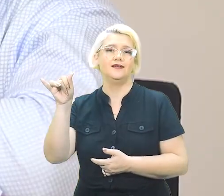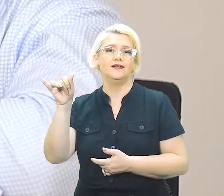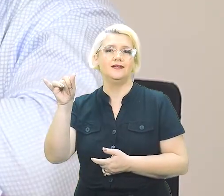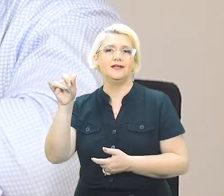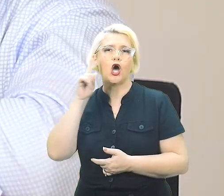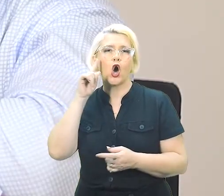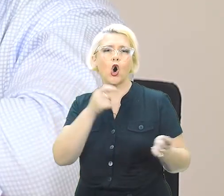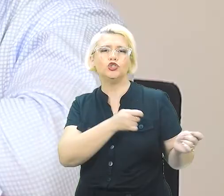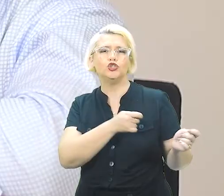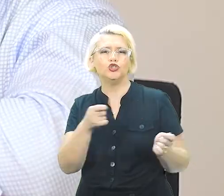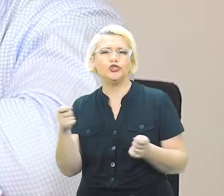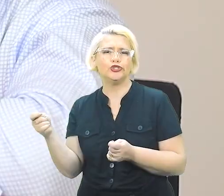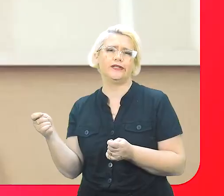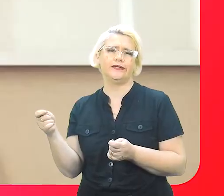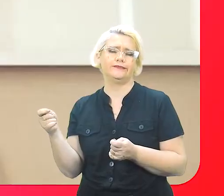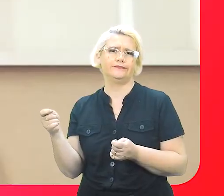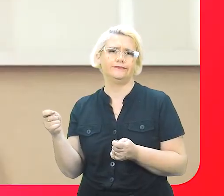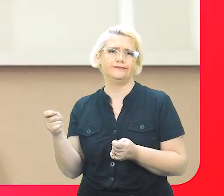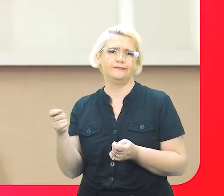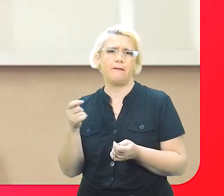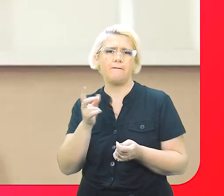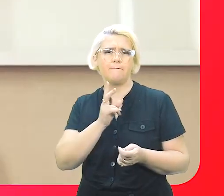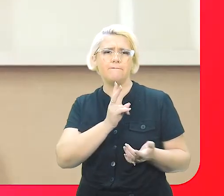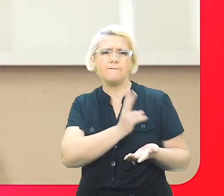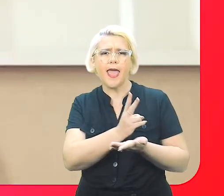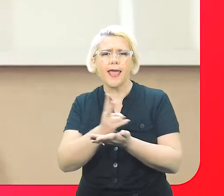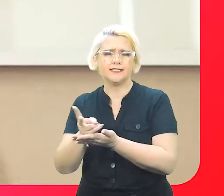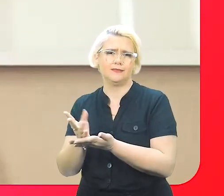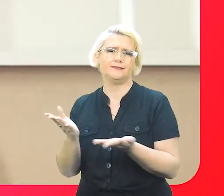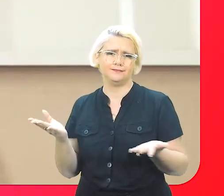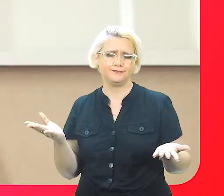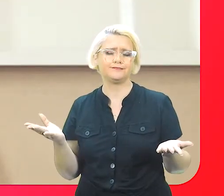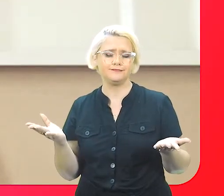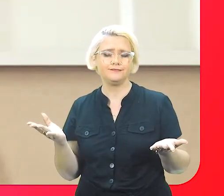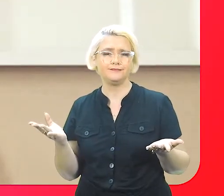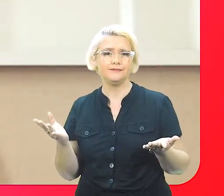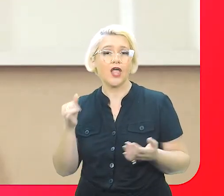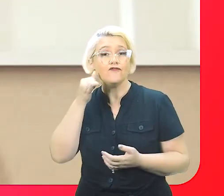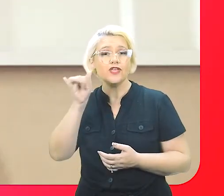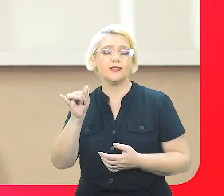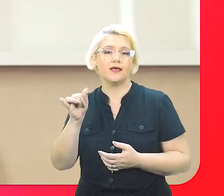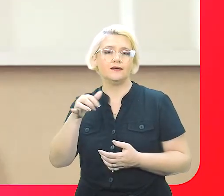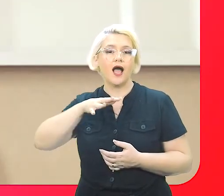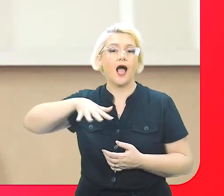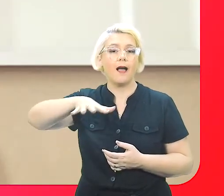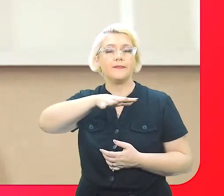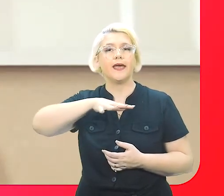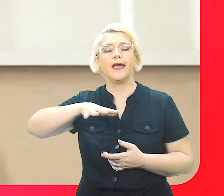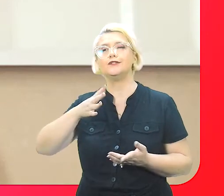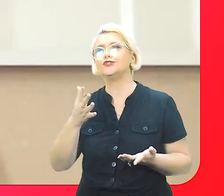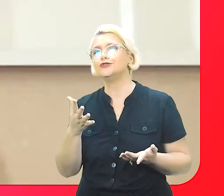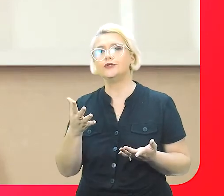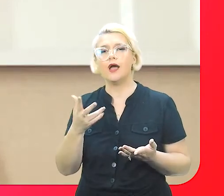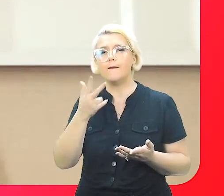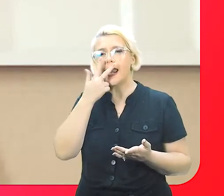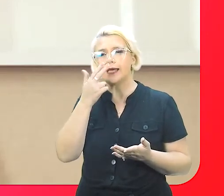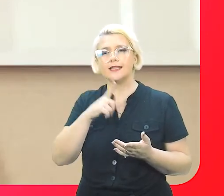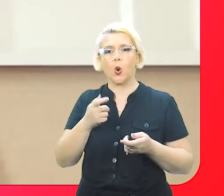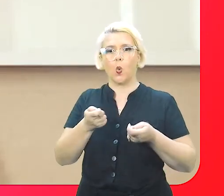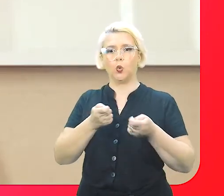na rotina, para que ela não caia nesse ambiente de